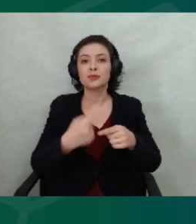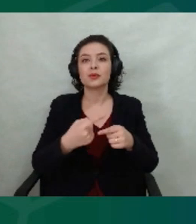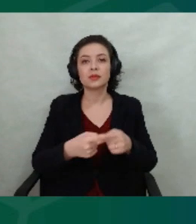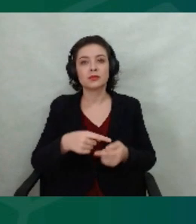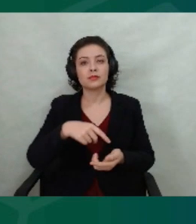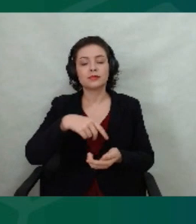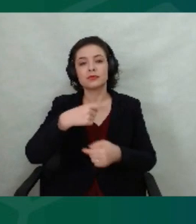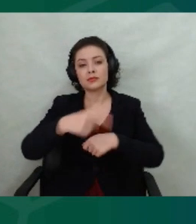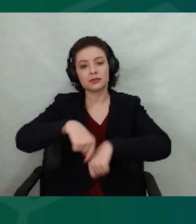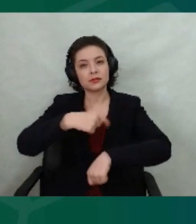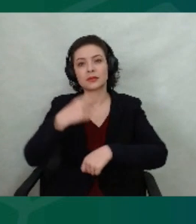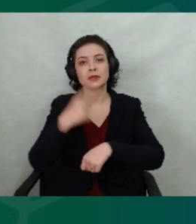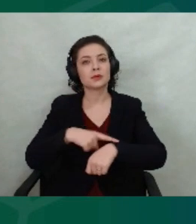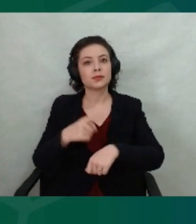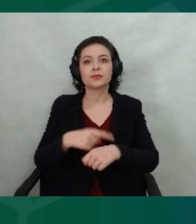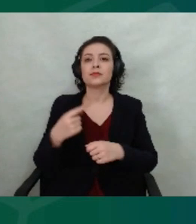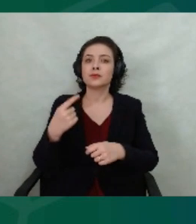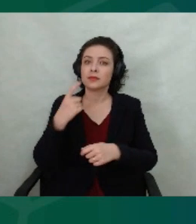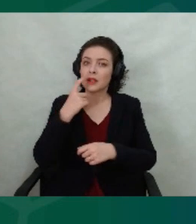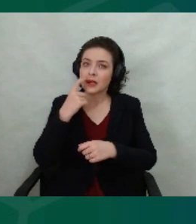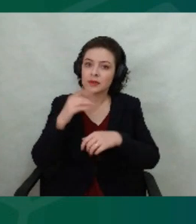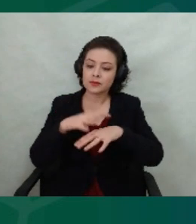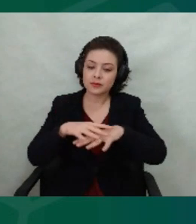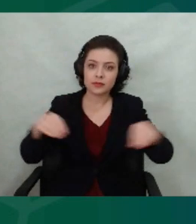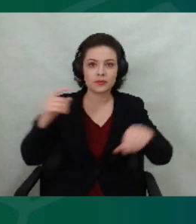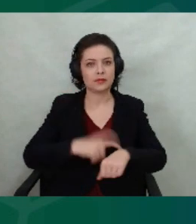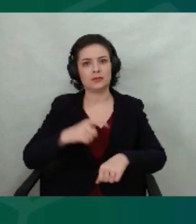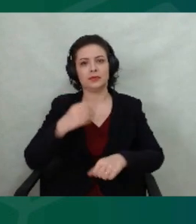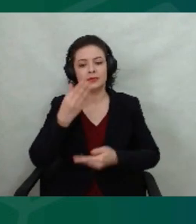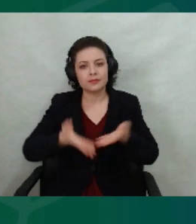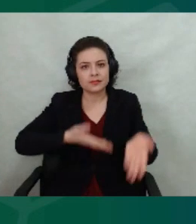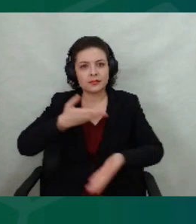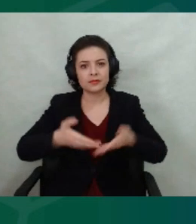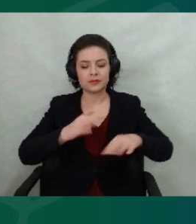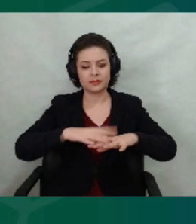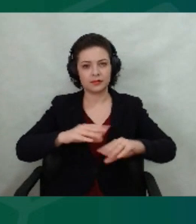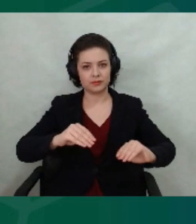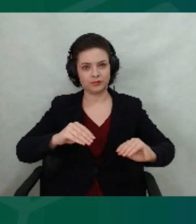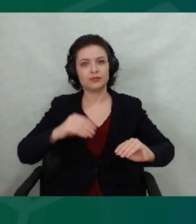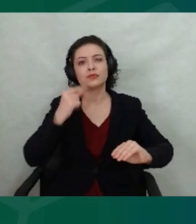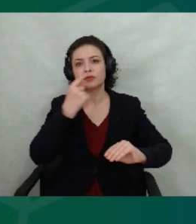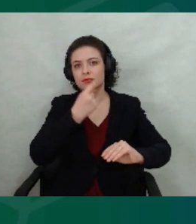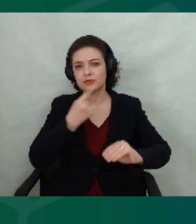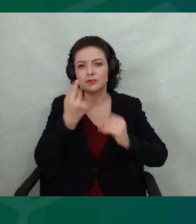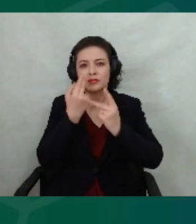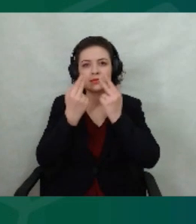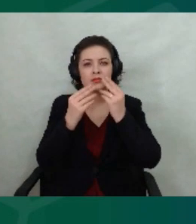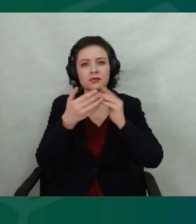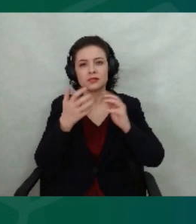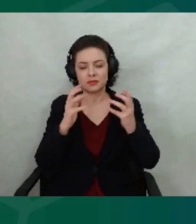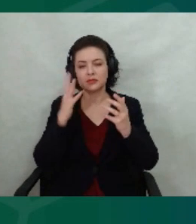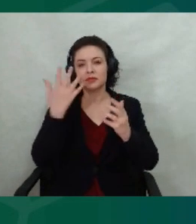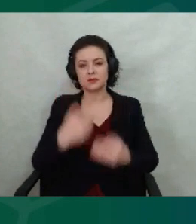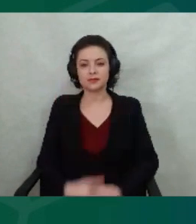uma odontologia, uma assistência muito curativa, imediata, nesse paciente que é submetido a essas lesões. Próximo, por